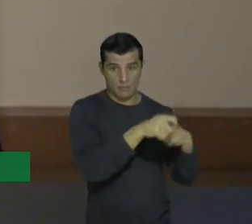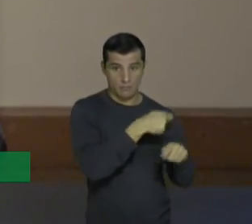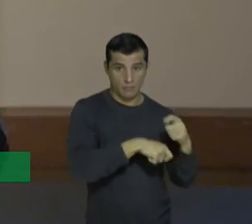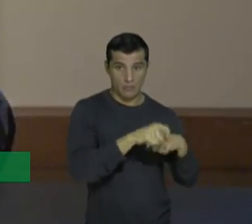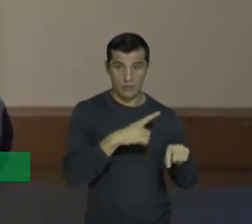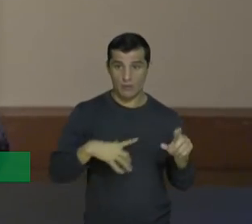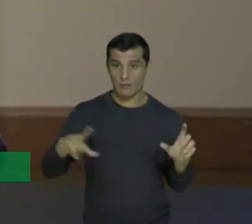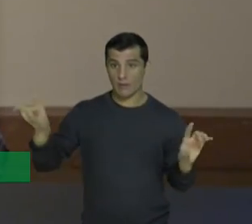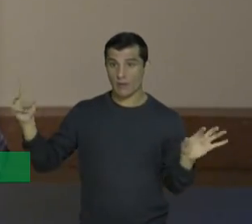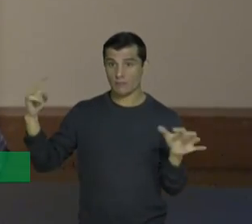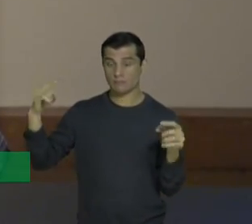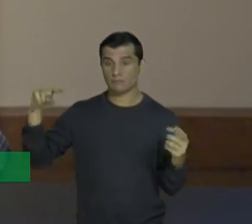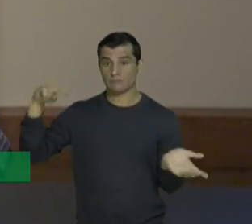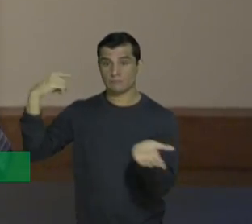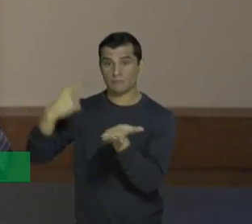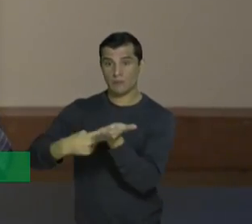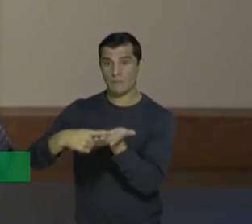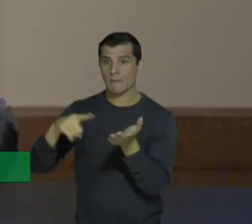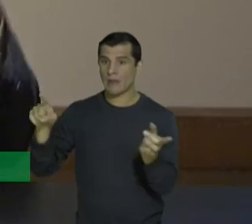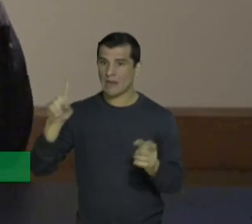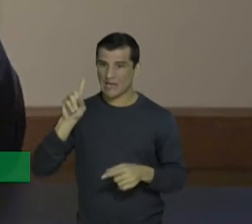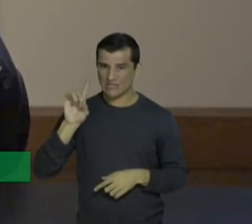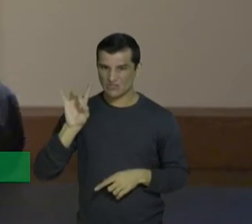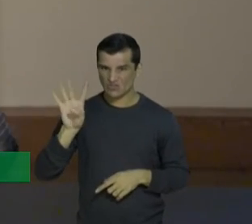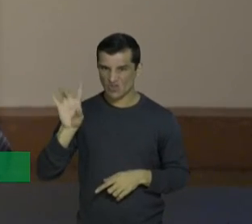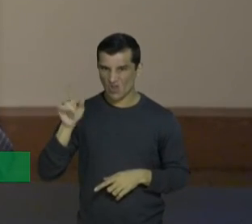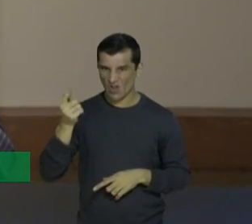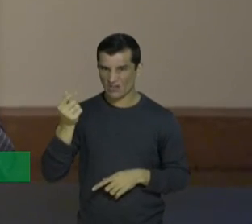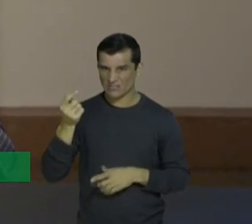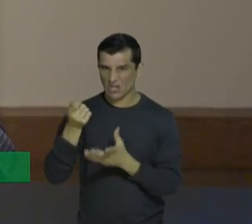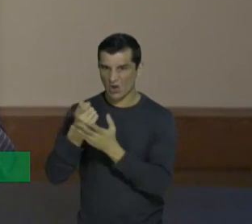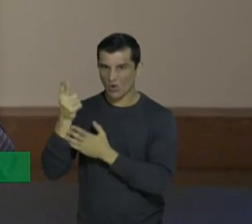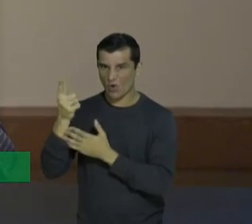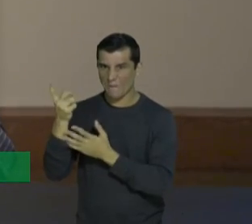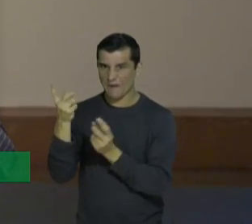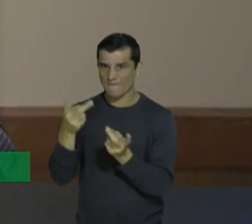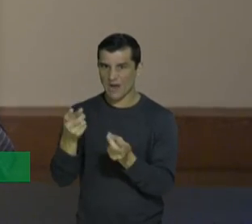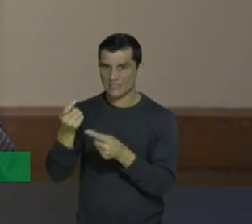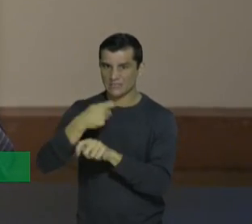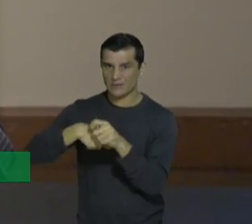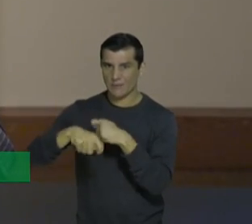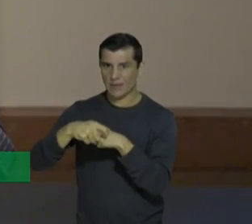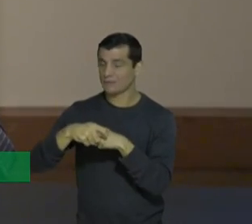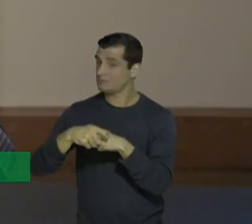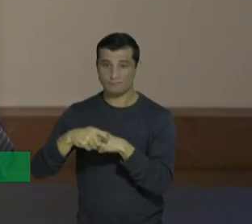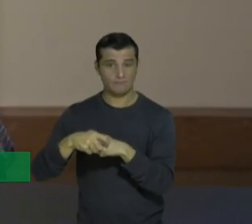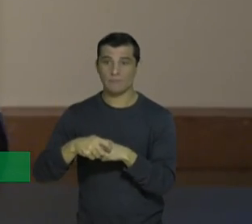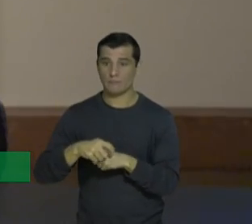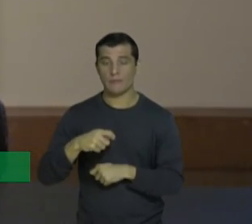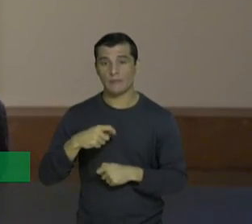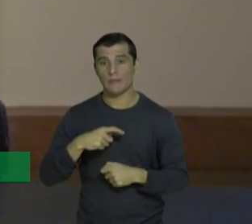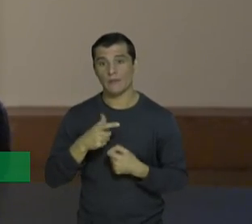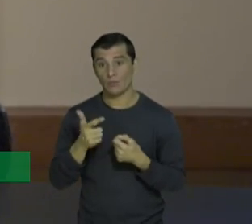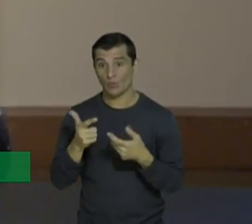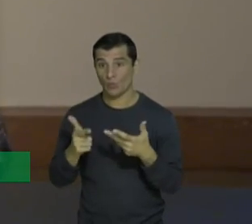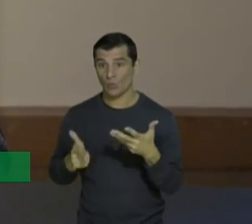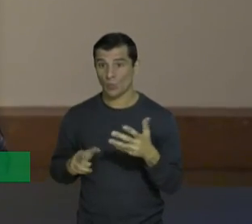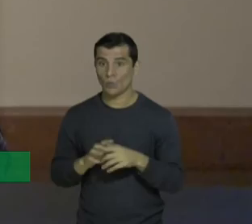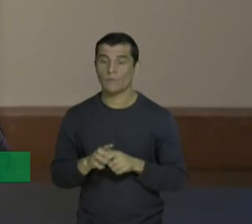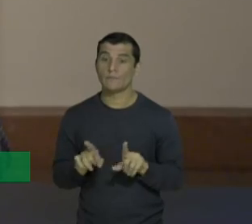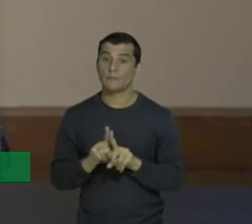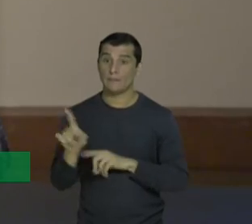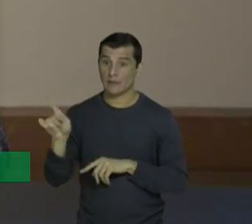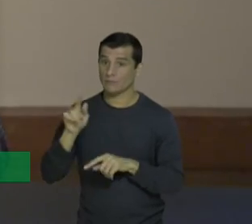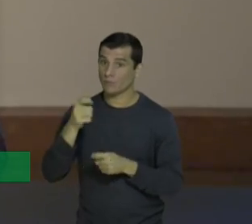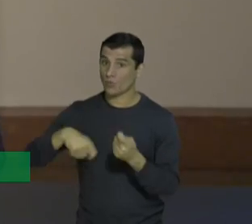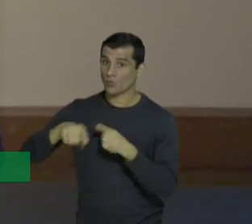de comércio como vimos diversas vezes né Eh nas palestras desse evento né a parte comercial